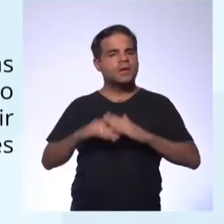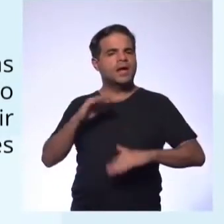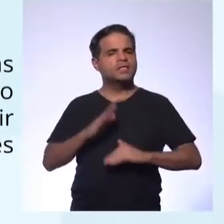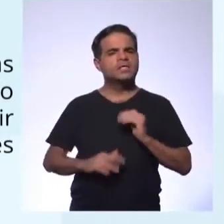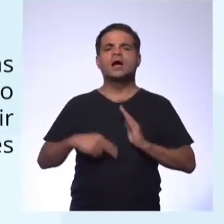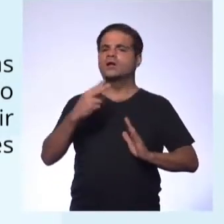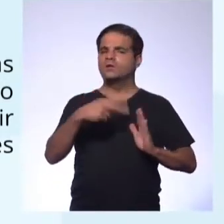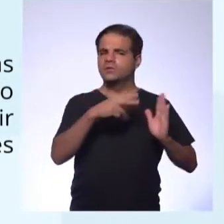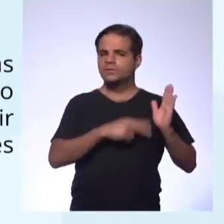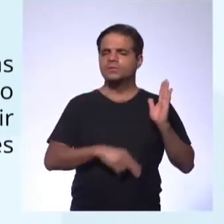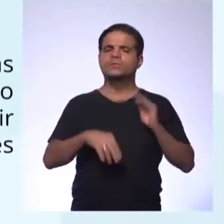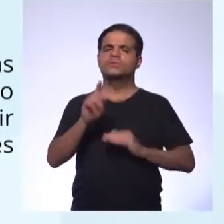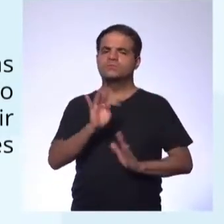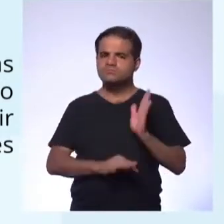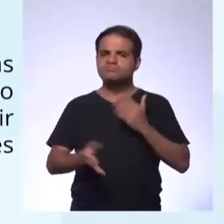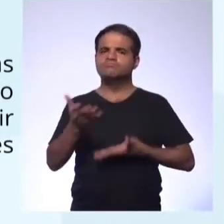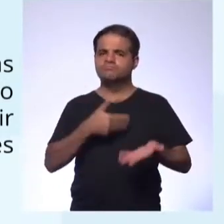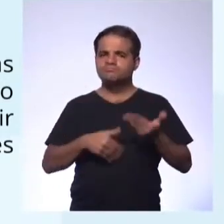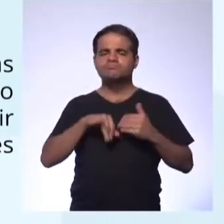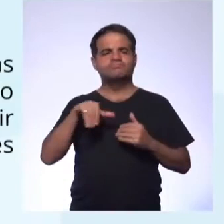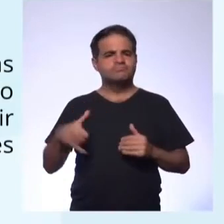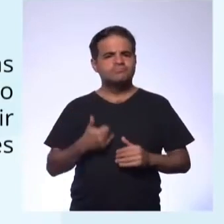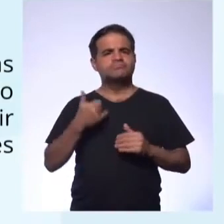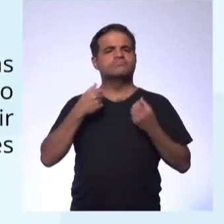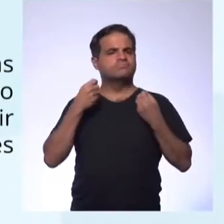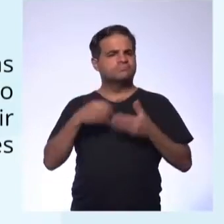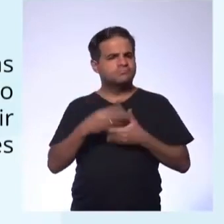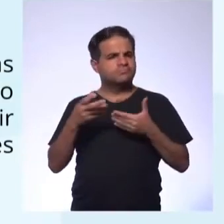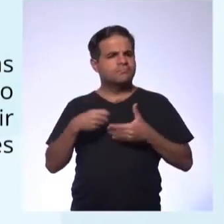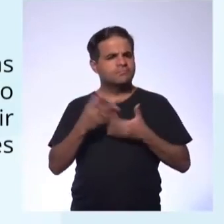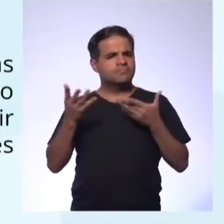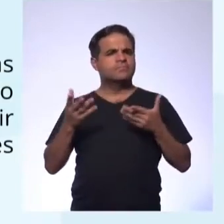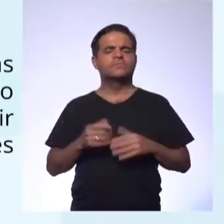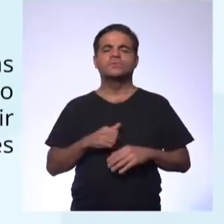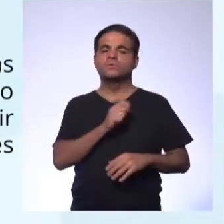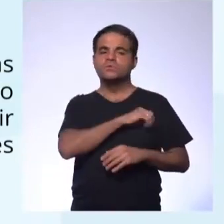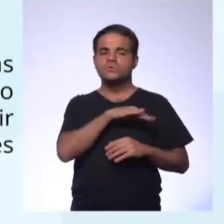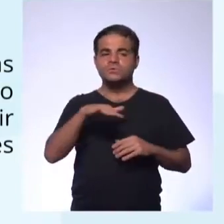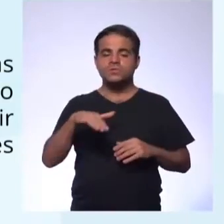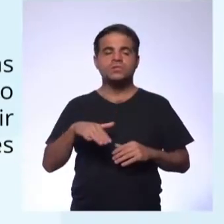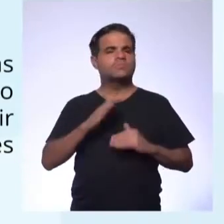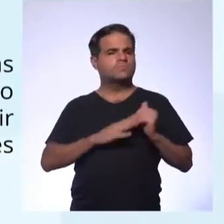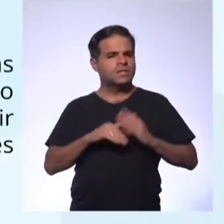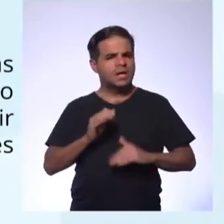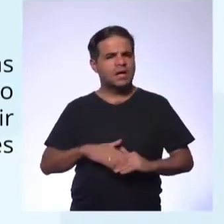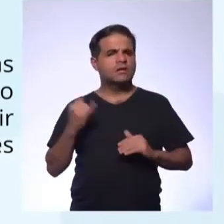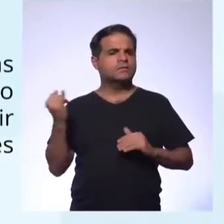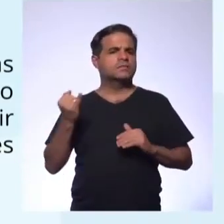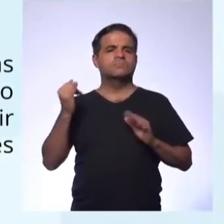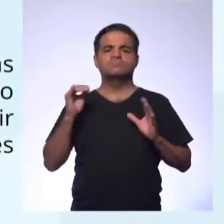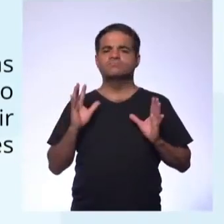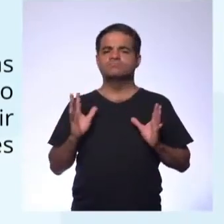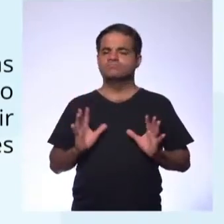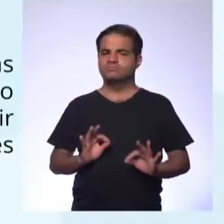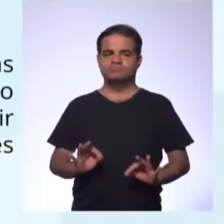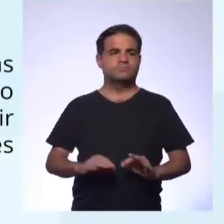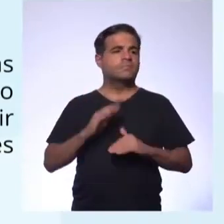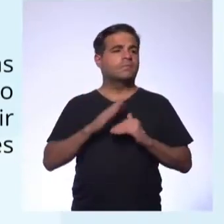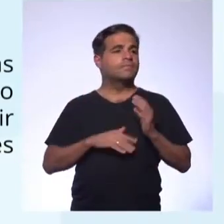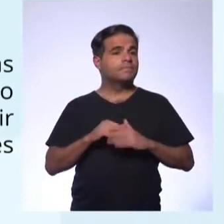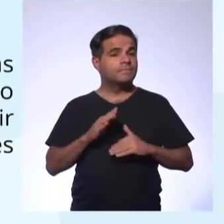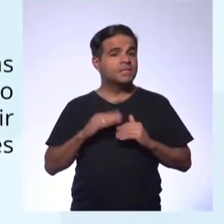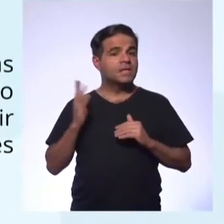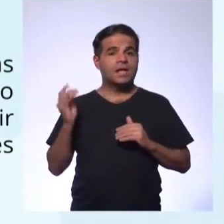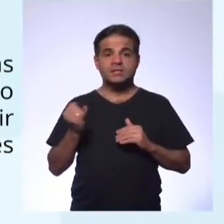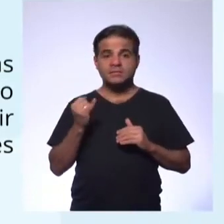leitura, a interpretação textual, aproveitando o repertório cultural dos estudantes. A habilidade essencial, não. A habilidade essencial